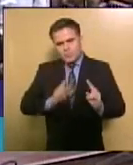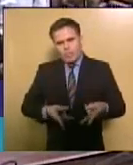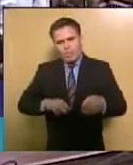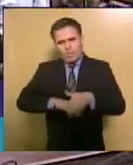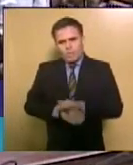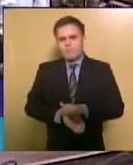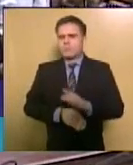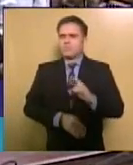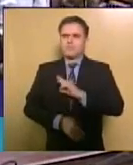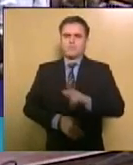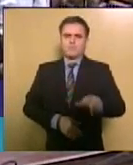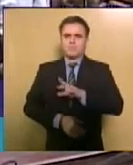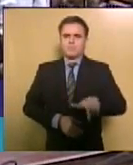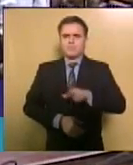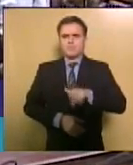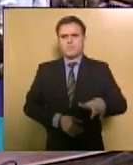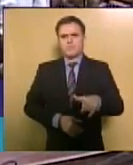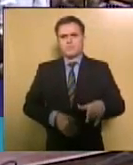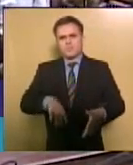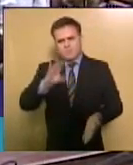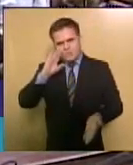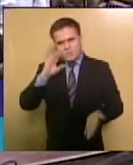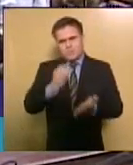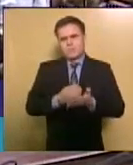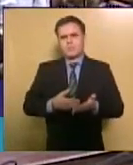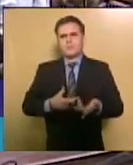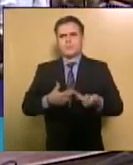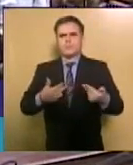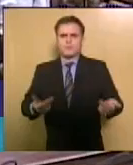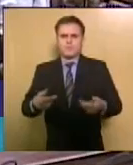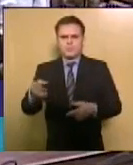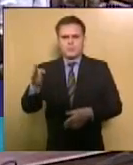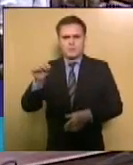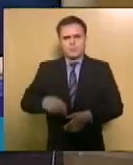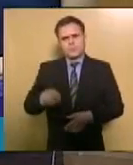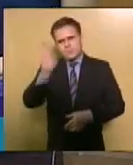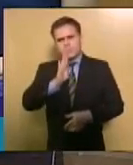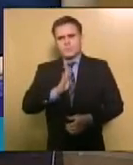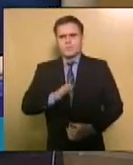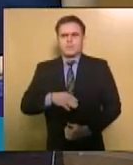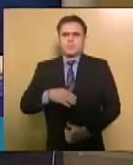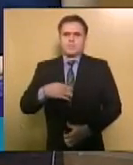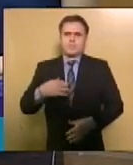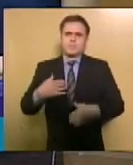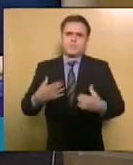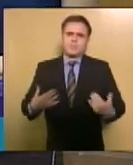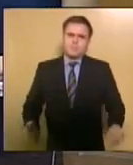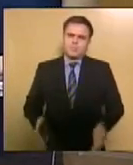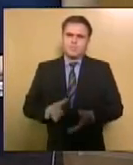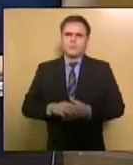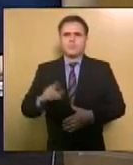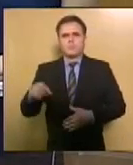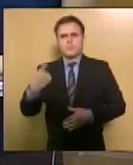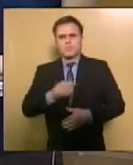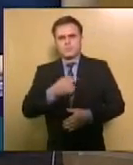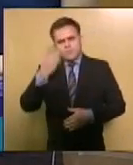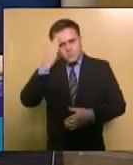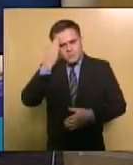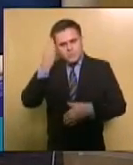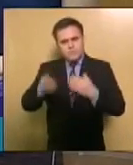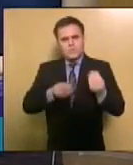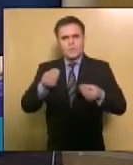inteligência inteligência criminal ou inteligência policial aqui no Brasil que geralmente as pessoas entendem os policiais